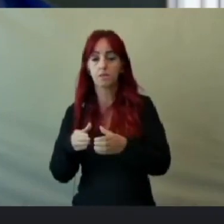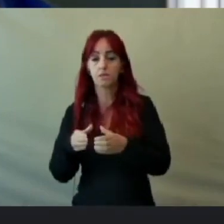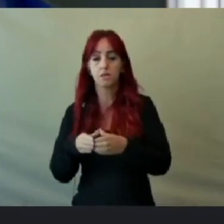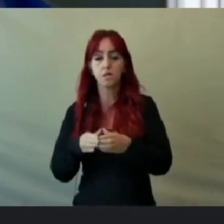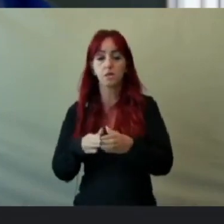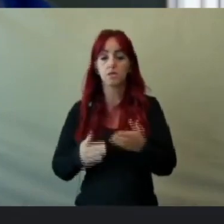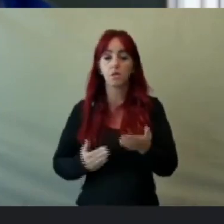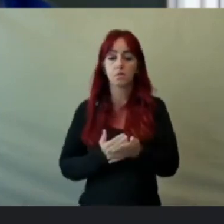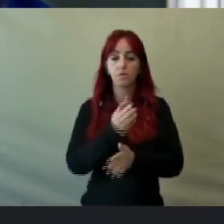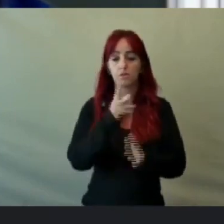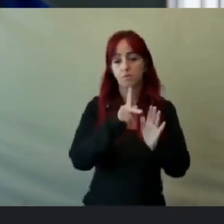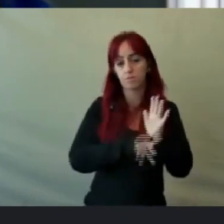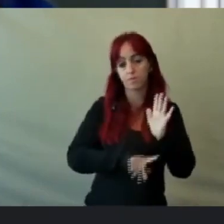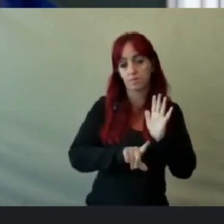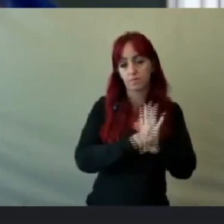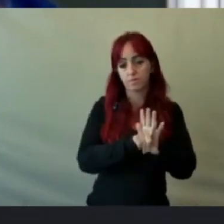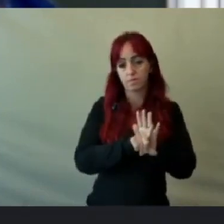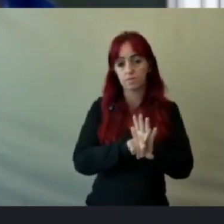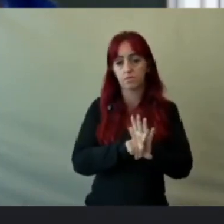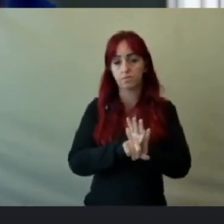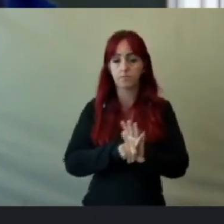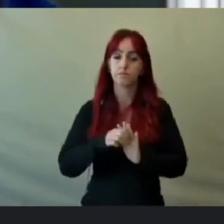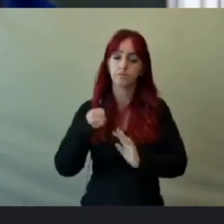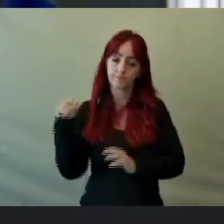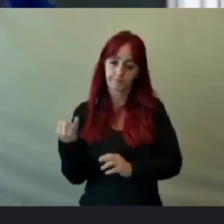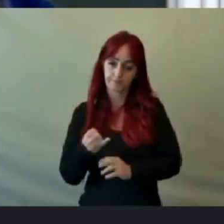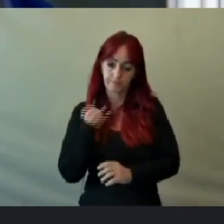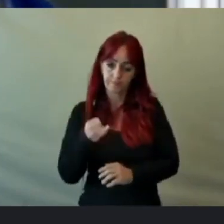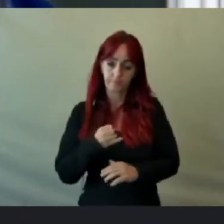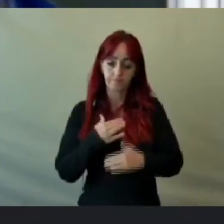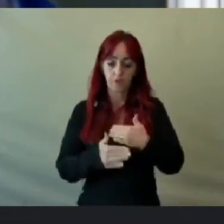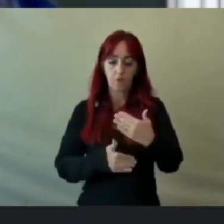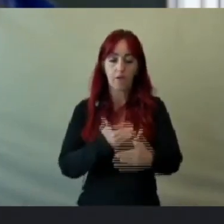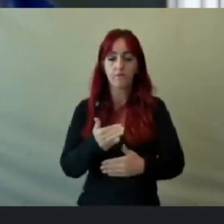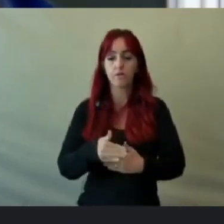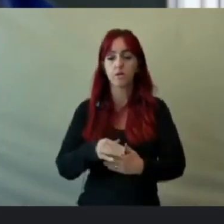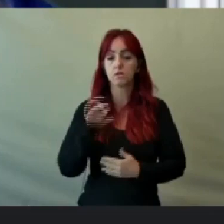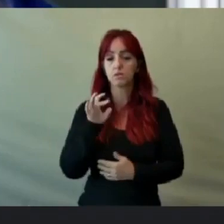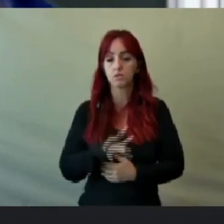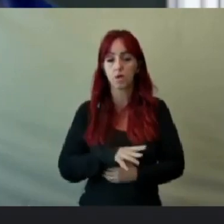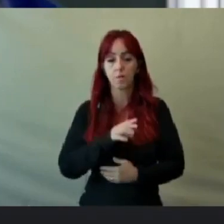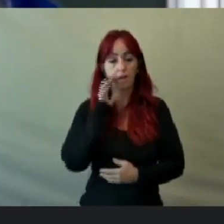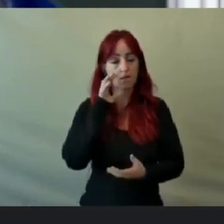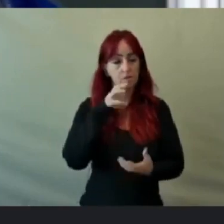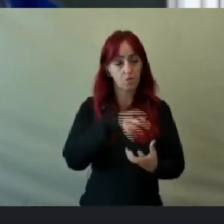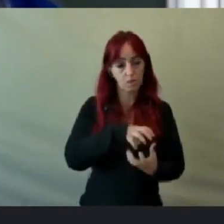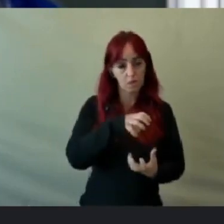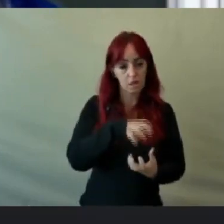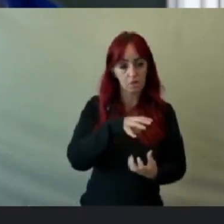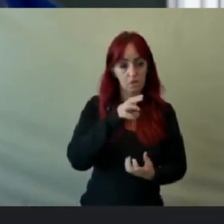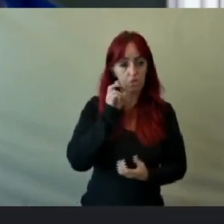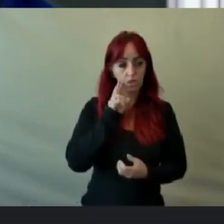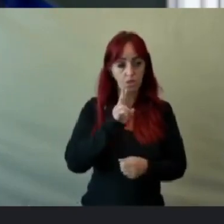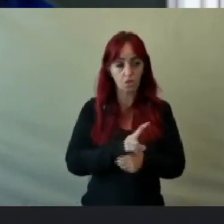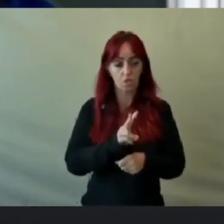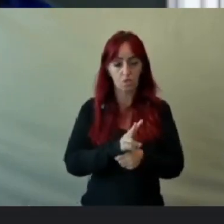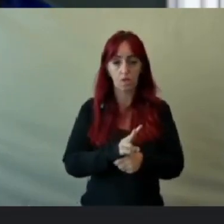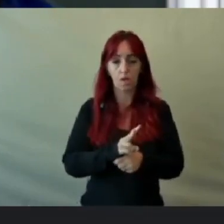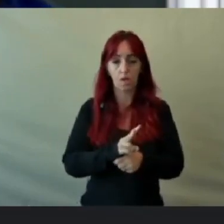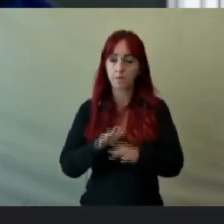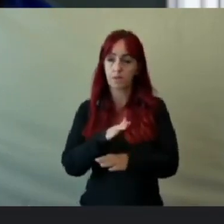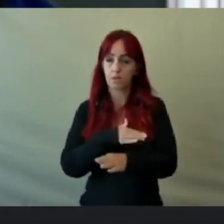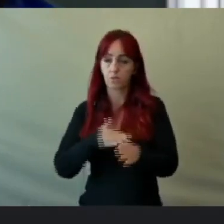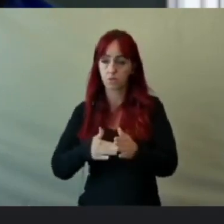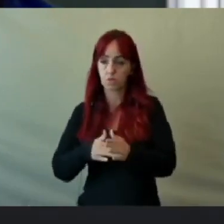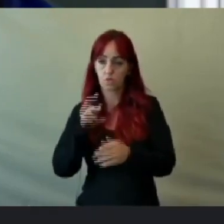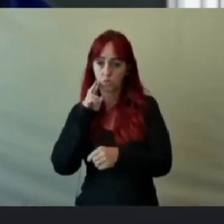uma grande um grande avanço não só para os cuidadores mas para o cuidado como um todo para aqueles que exercem